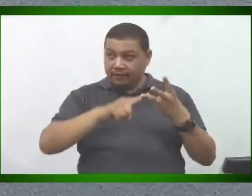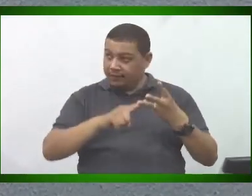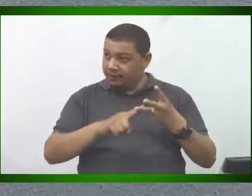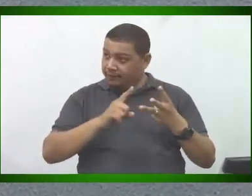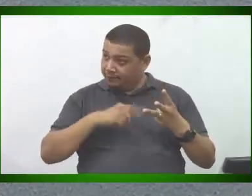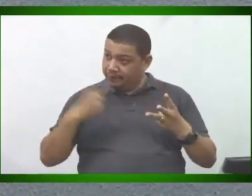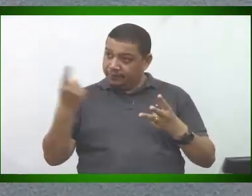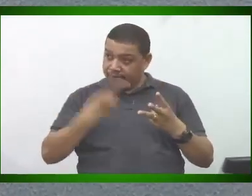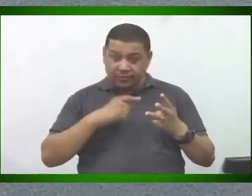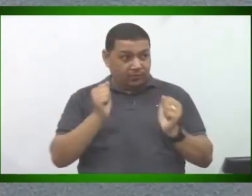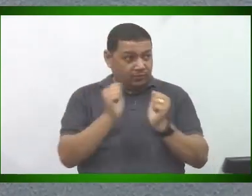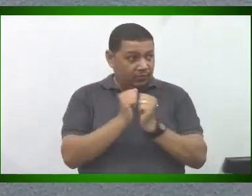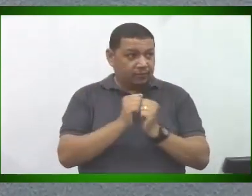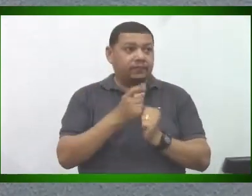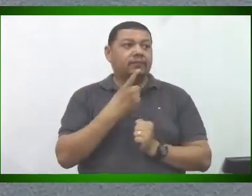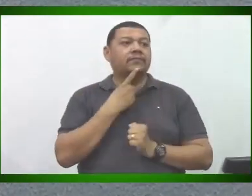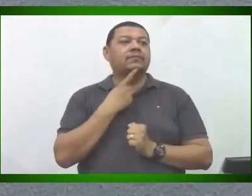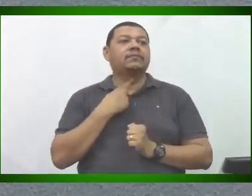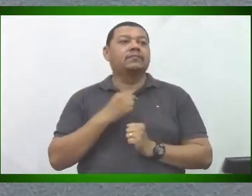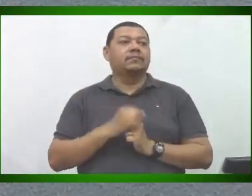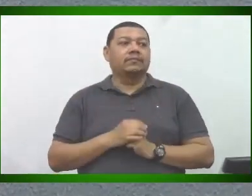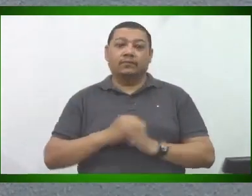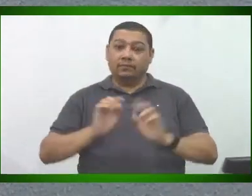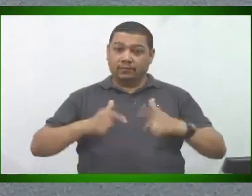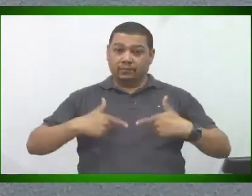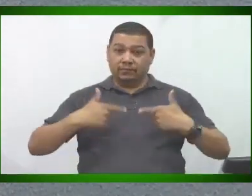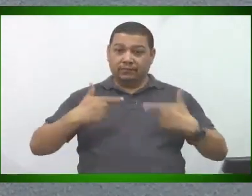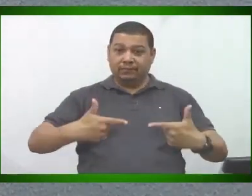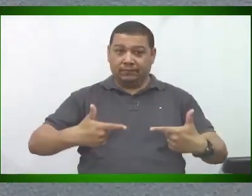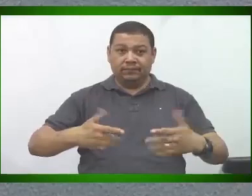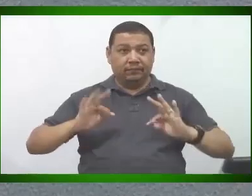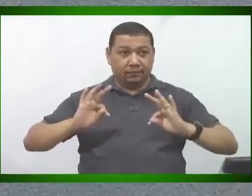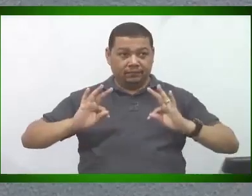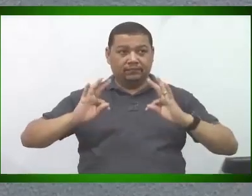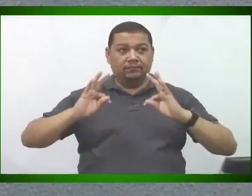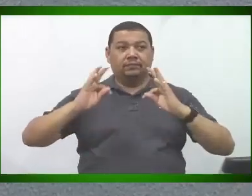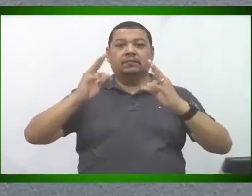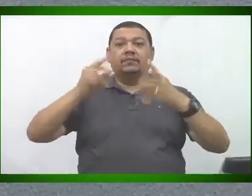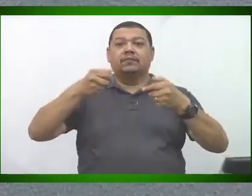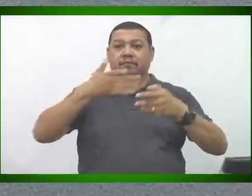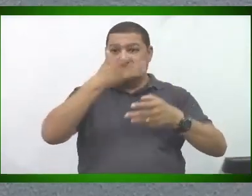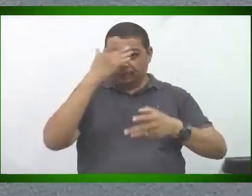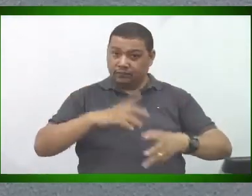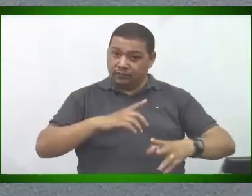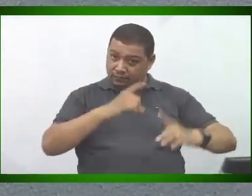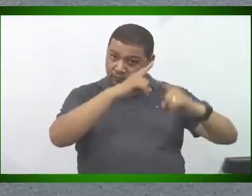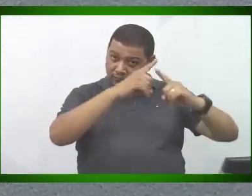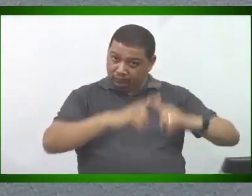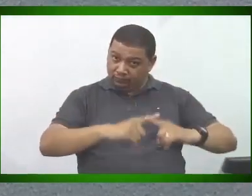palavra, desejando aí sorte, a todos os times participantes.